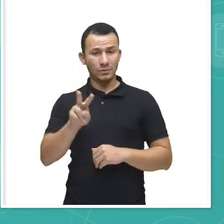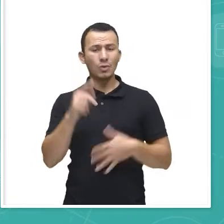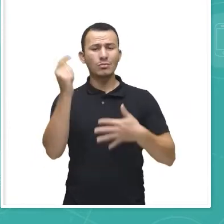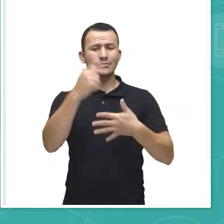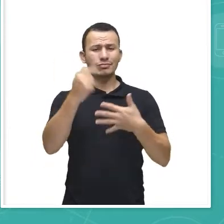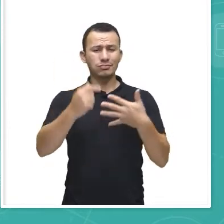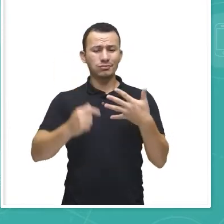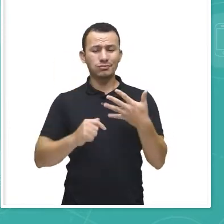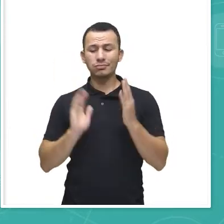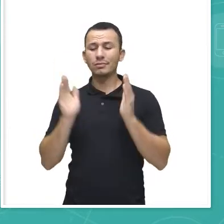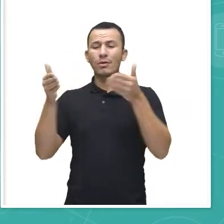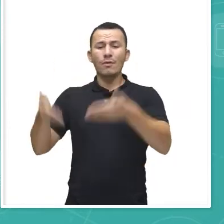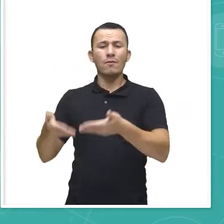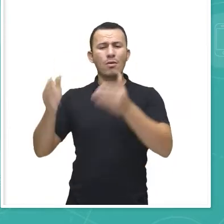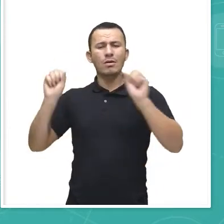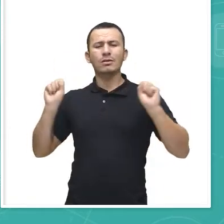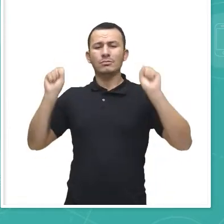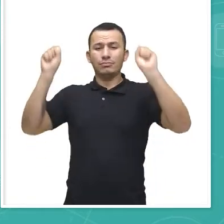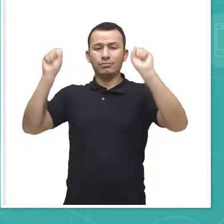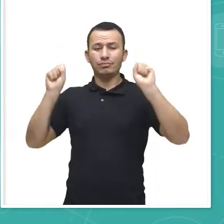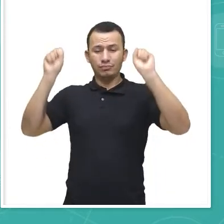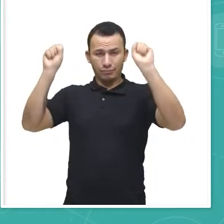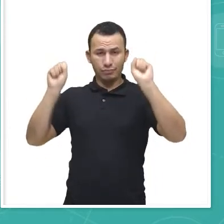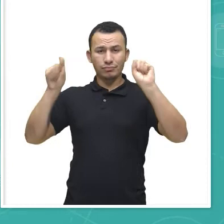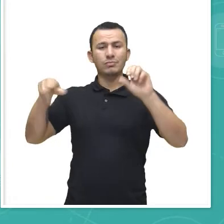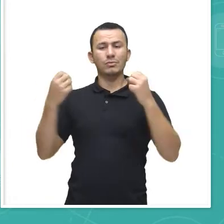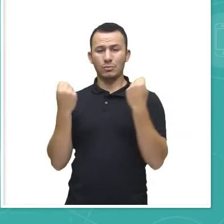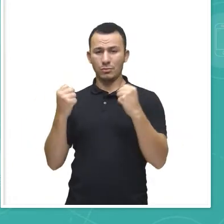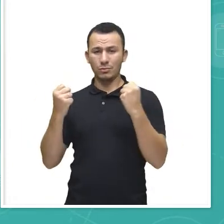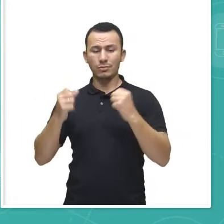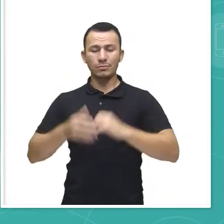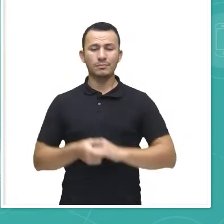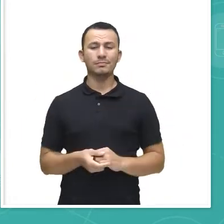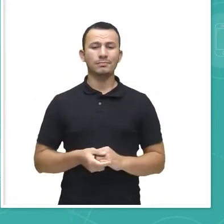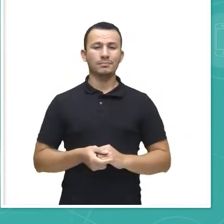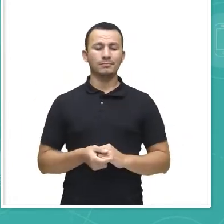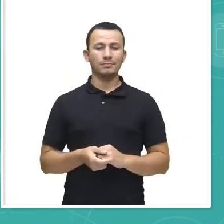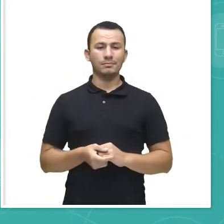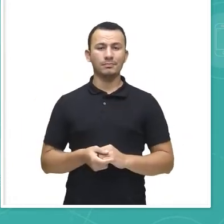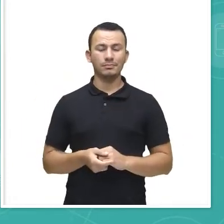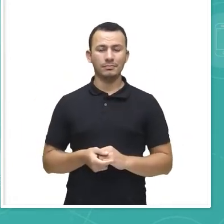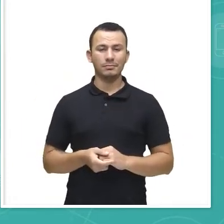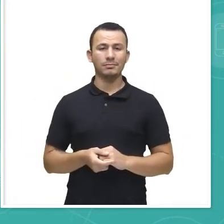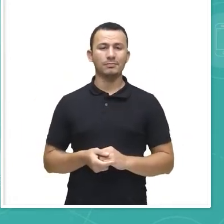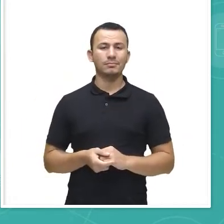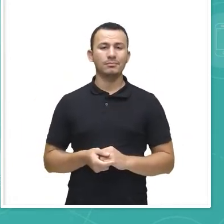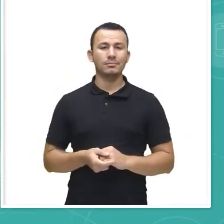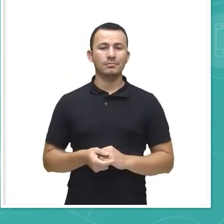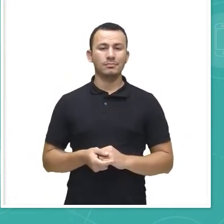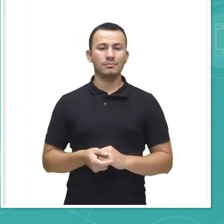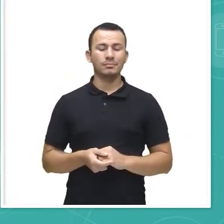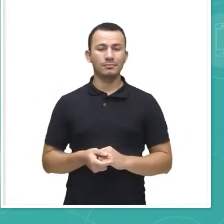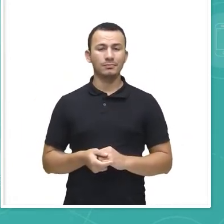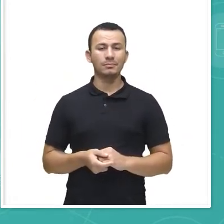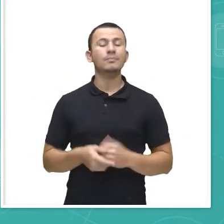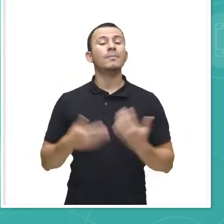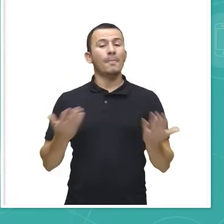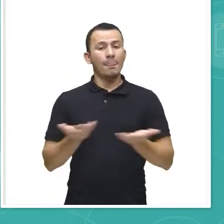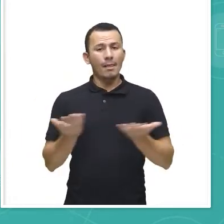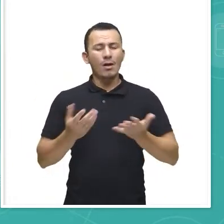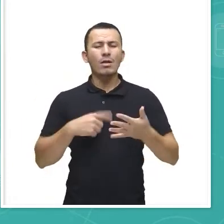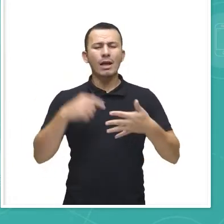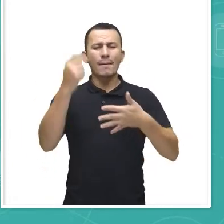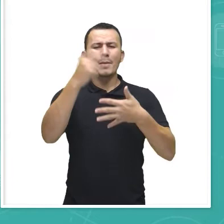são os principais produtos oferecidos numa academia, numa academia de ginástica. E vamos observar cada